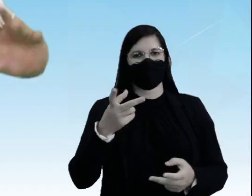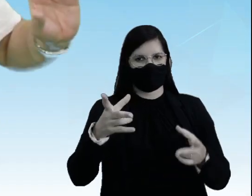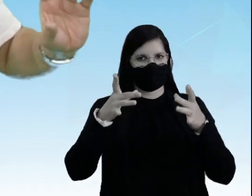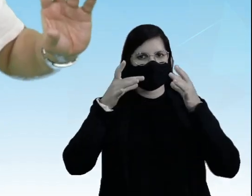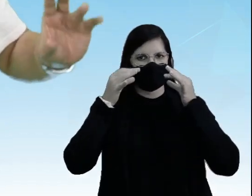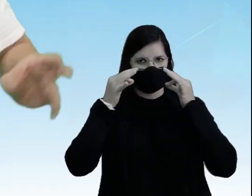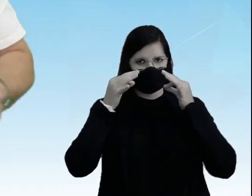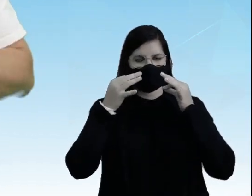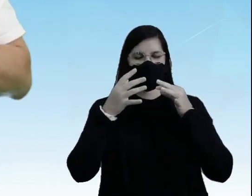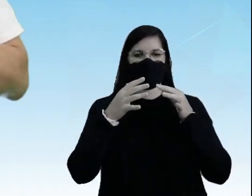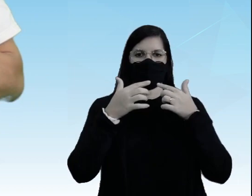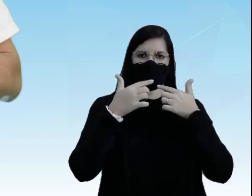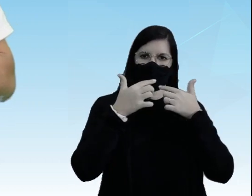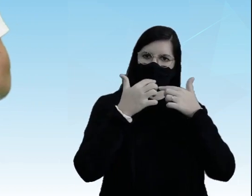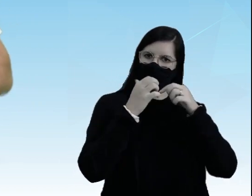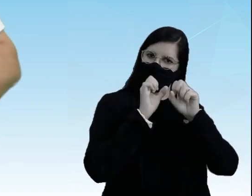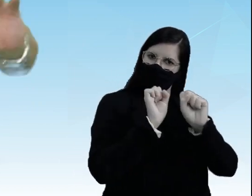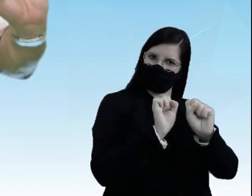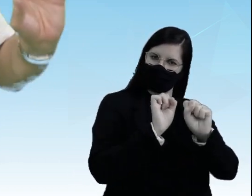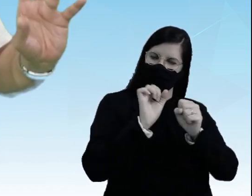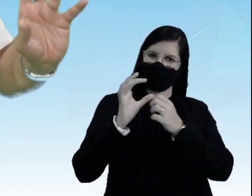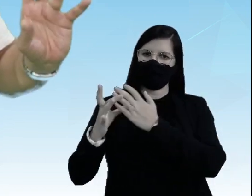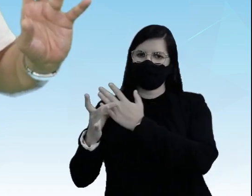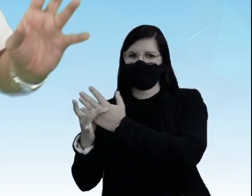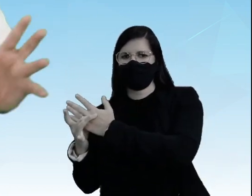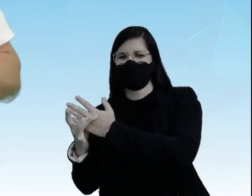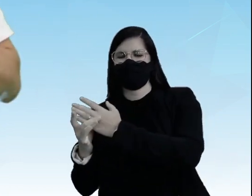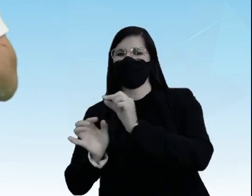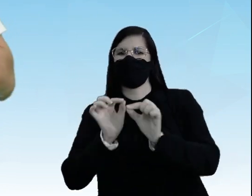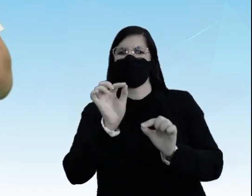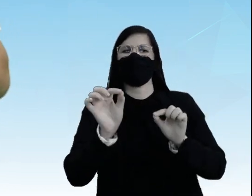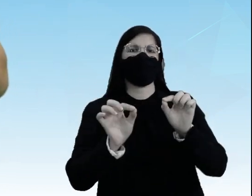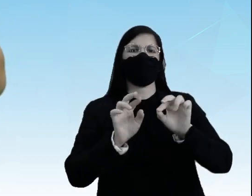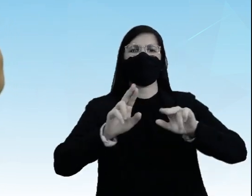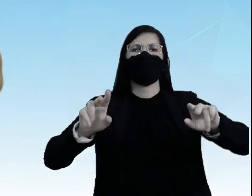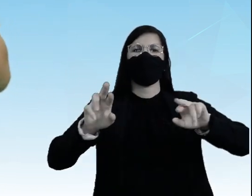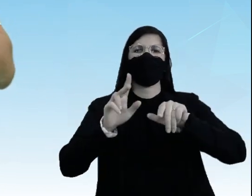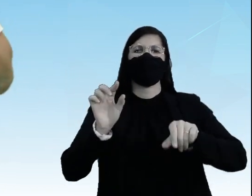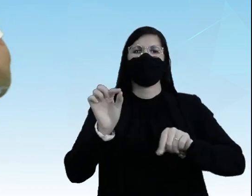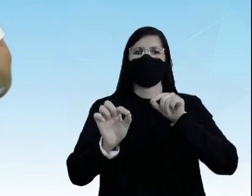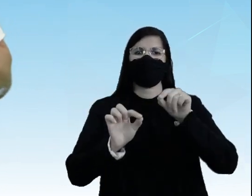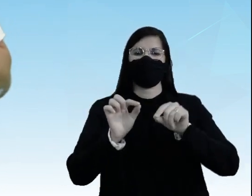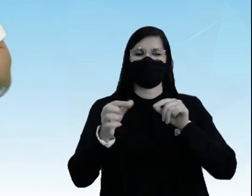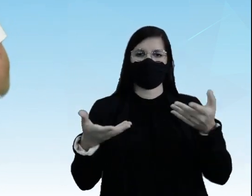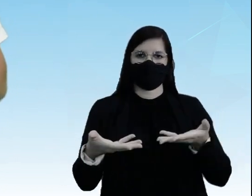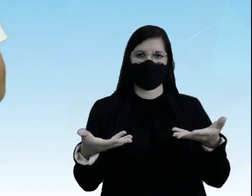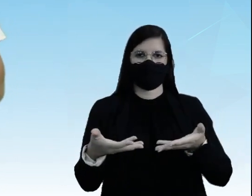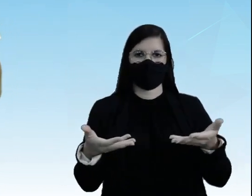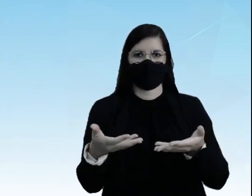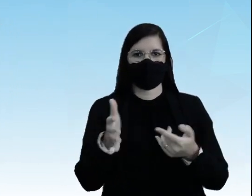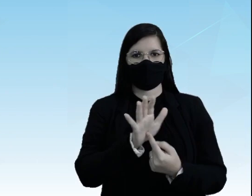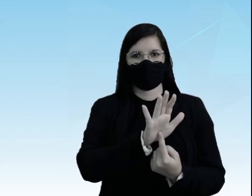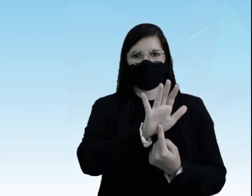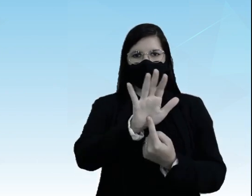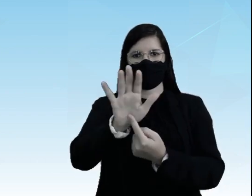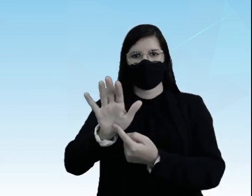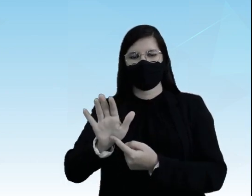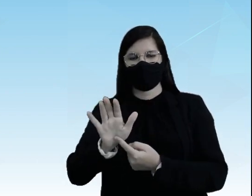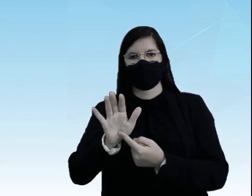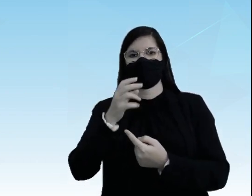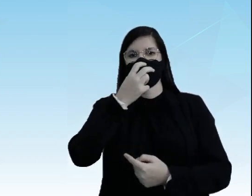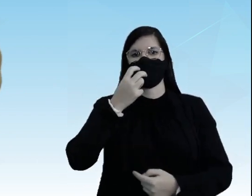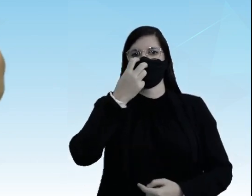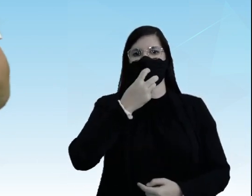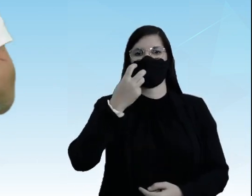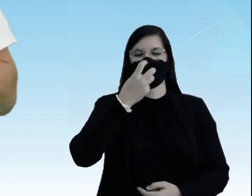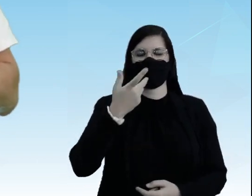atenção, linguístico e semiótico. O que é linguístico? O que é semiótico? E também hoje a apresentação